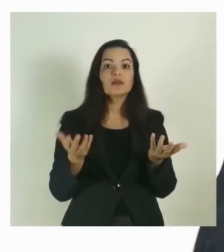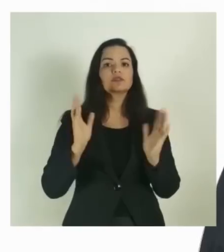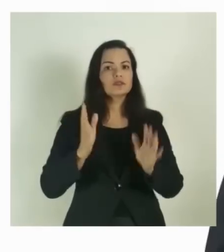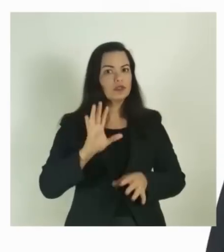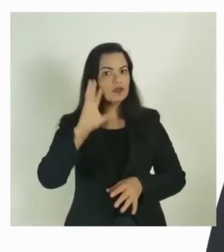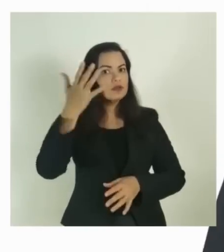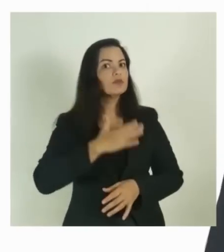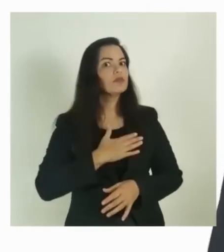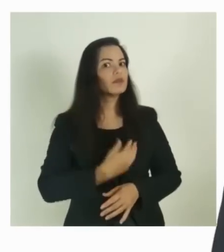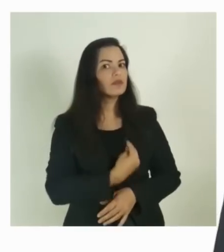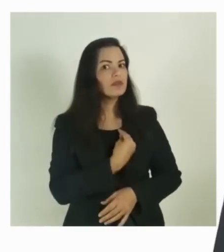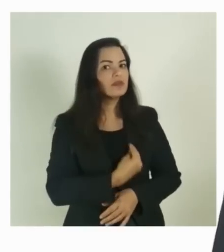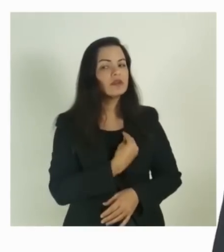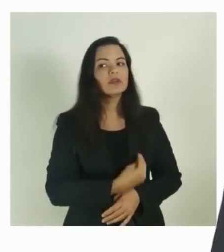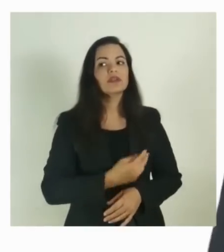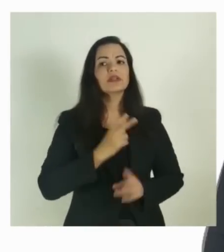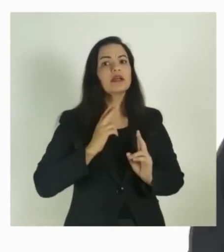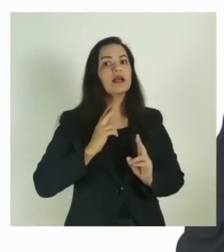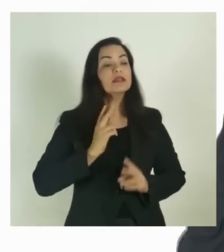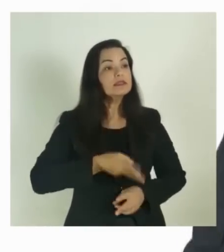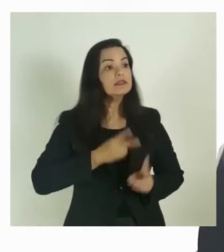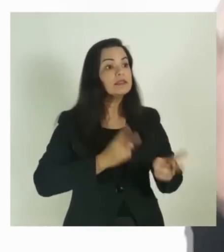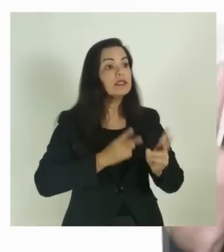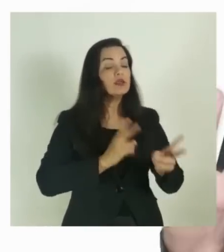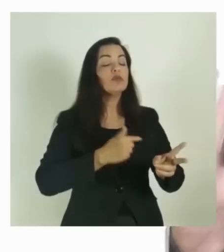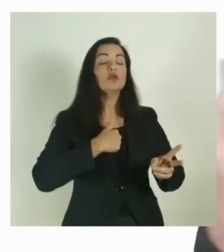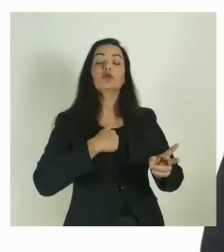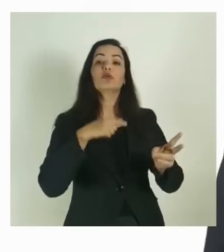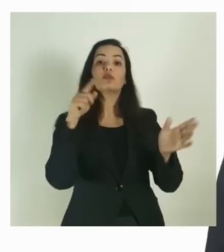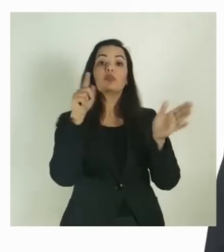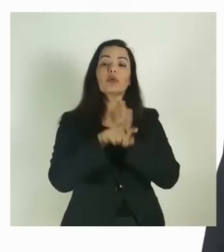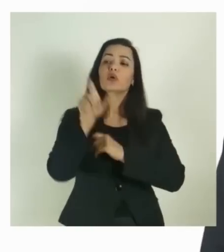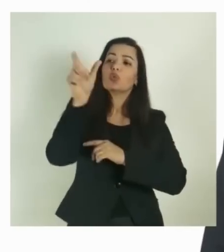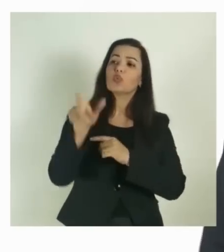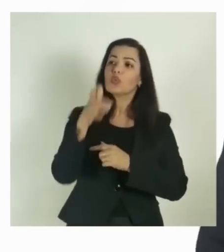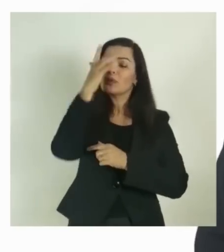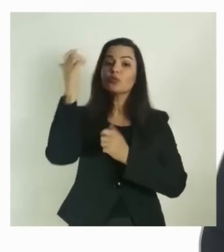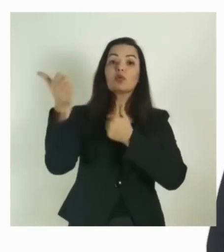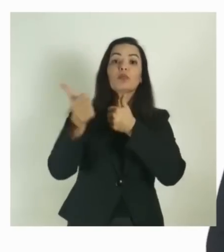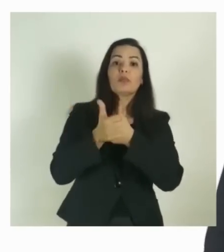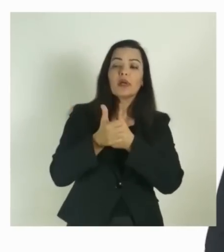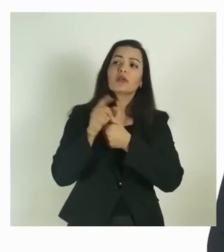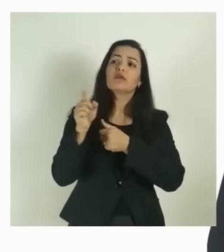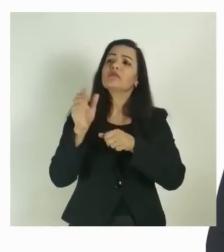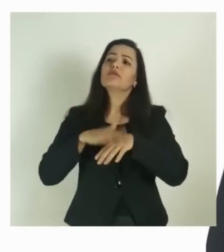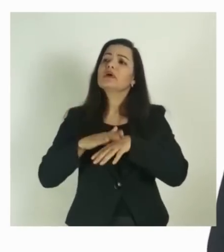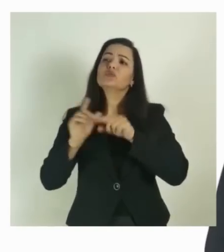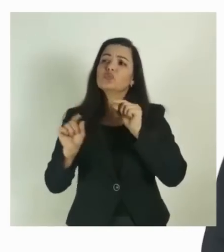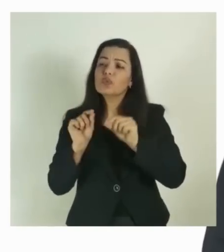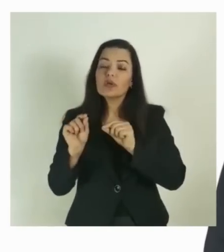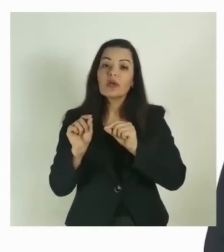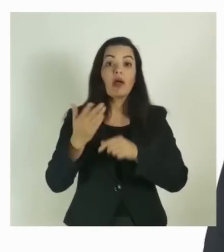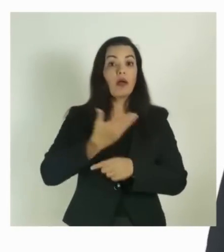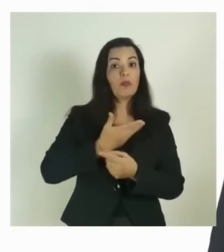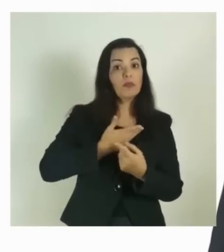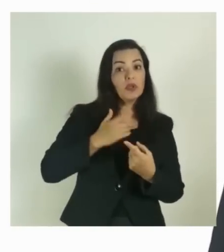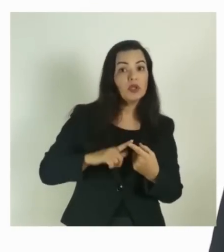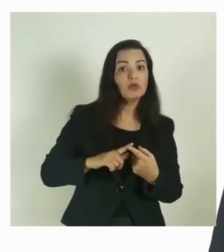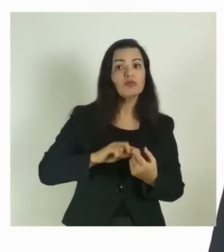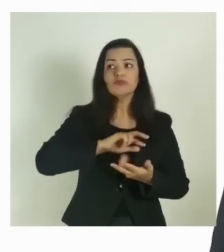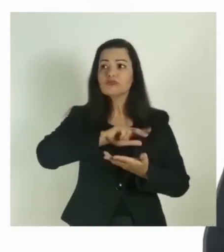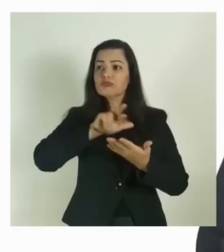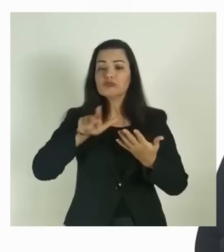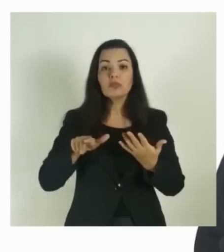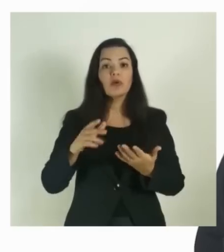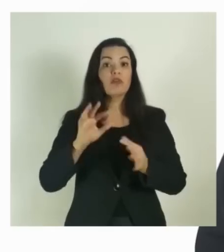e muitas dessas vezes eu perguntava para pessoas próximas a mim o que elas fariam. Colegas, amigos,